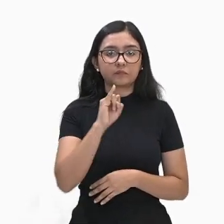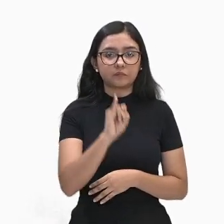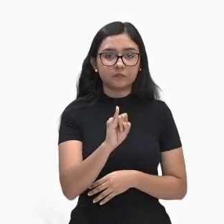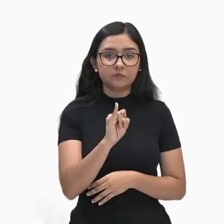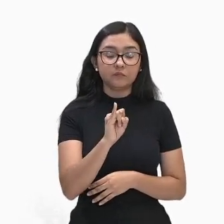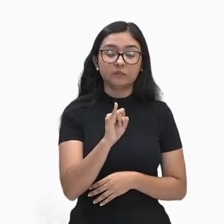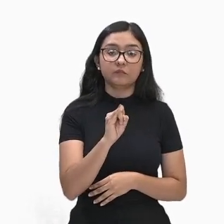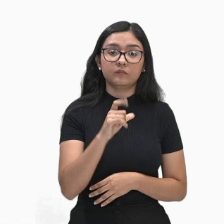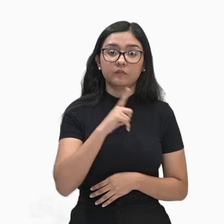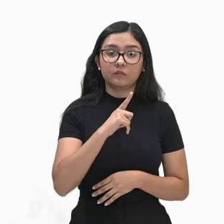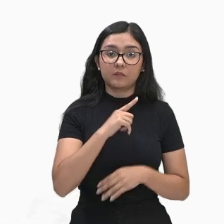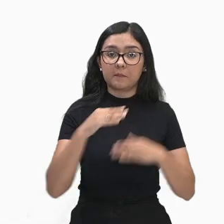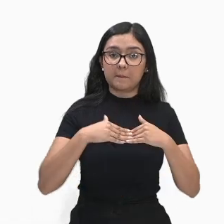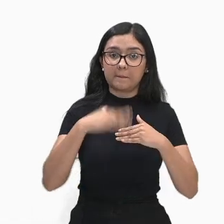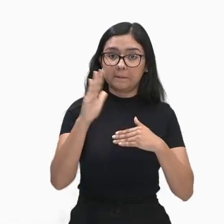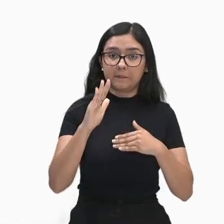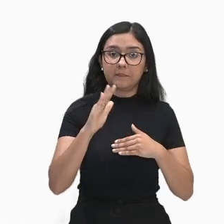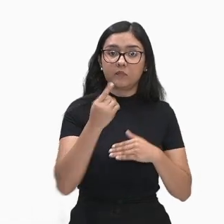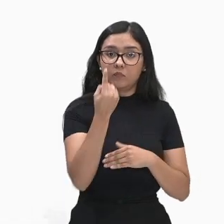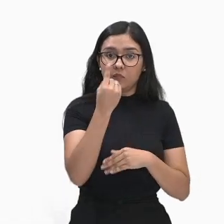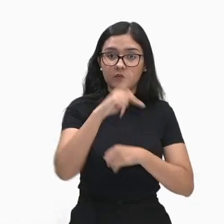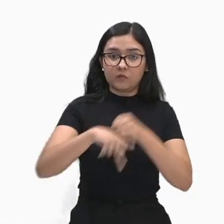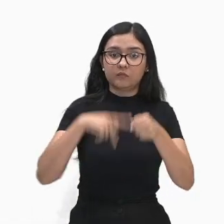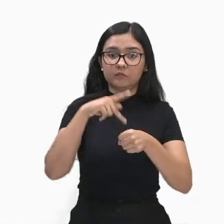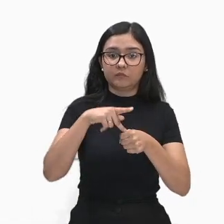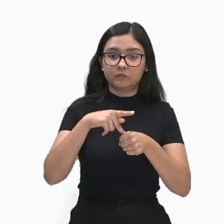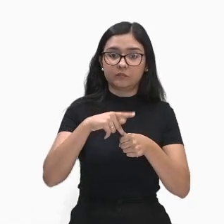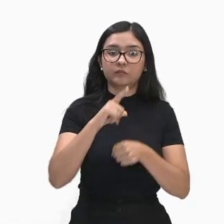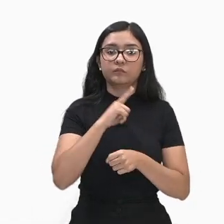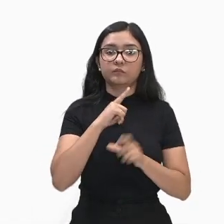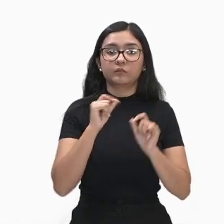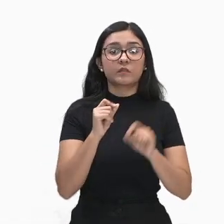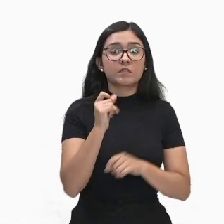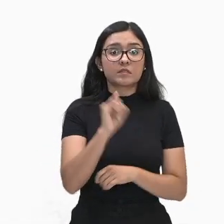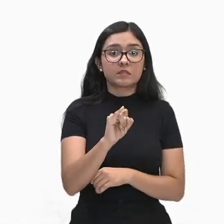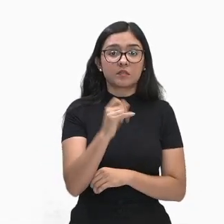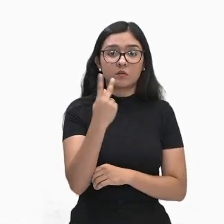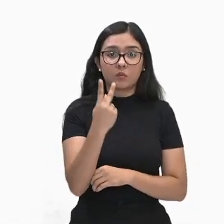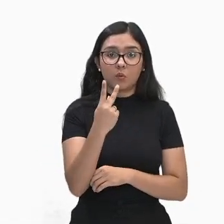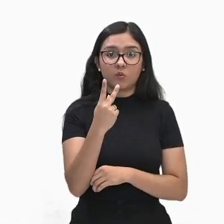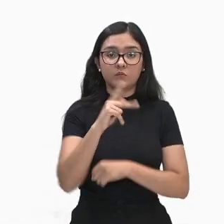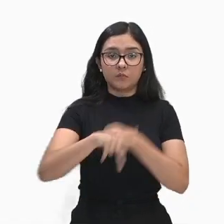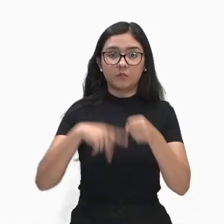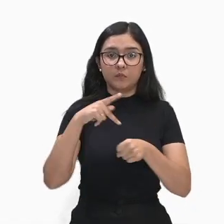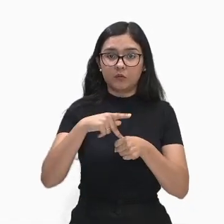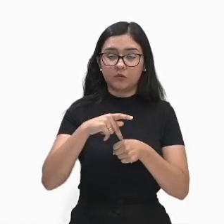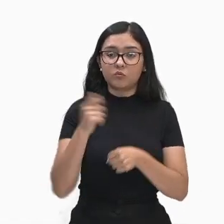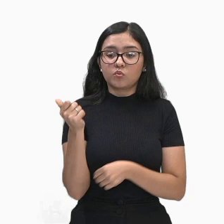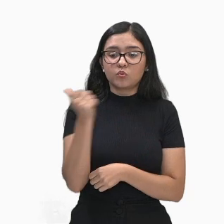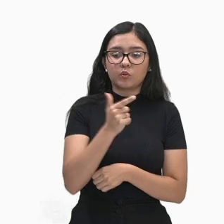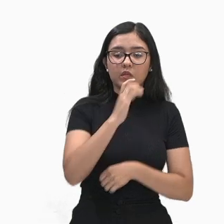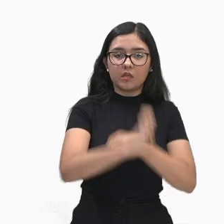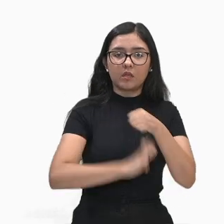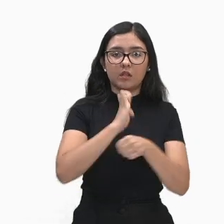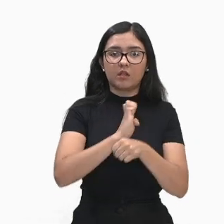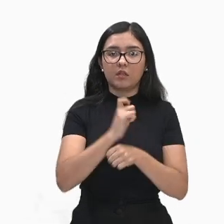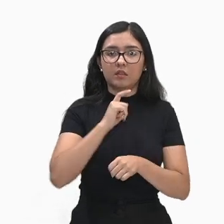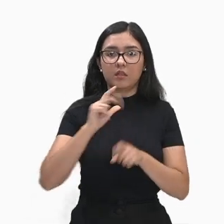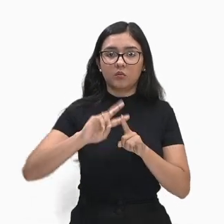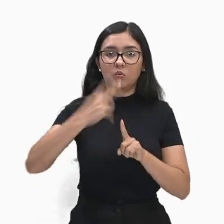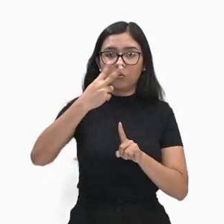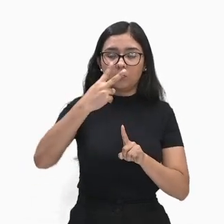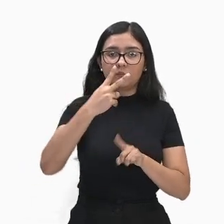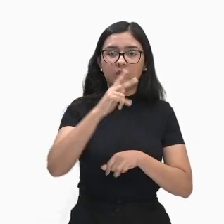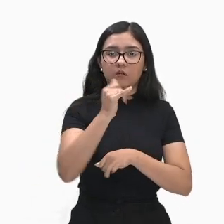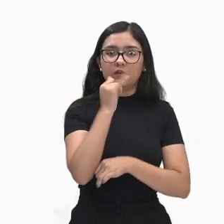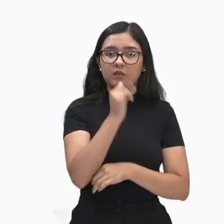do que elétrons, ele vai ter essa carga. Se o corpo tiver 2 prótons a mais do que elétrons, ele tem o dobro dessa carga,